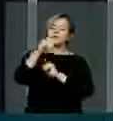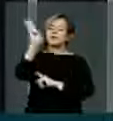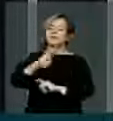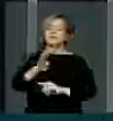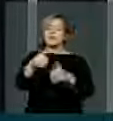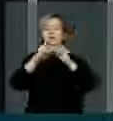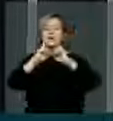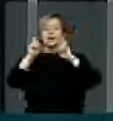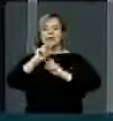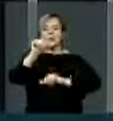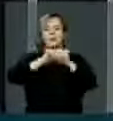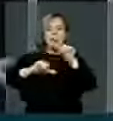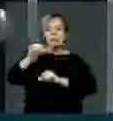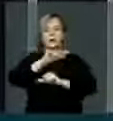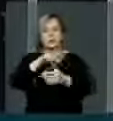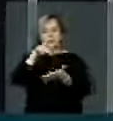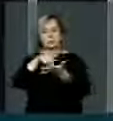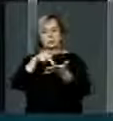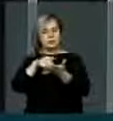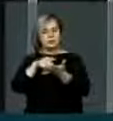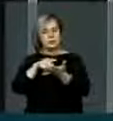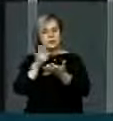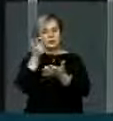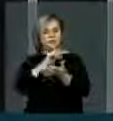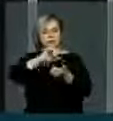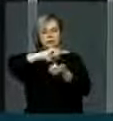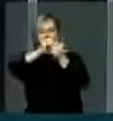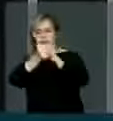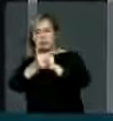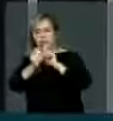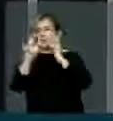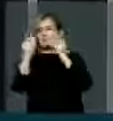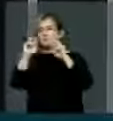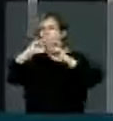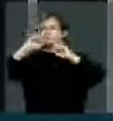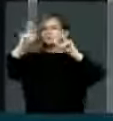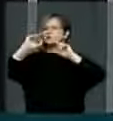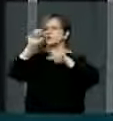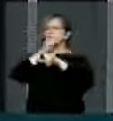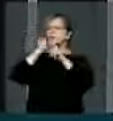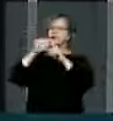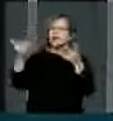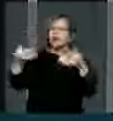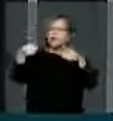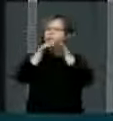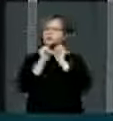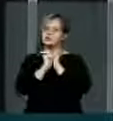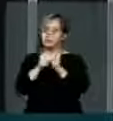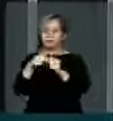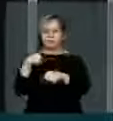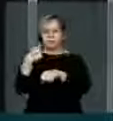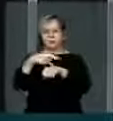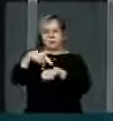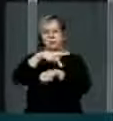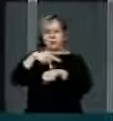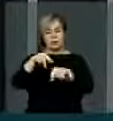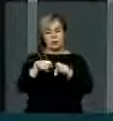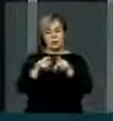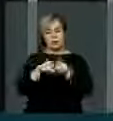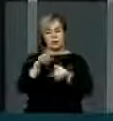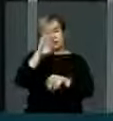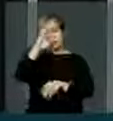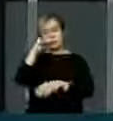verdadeiras estruturantes que possa corrigir tantas desigualdades sociais estão gritantes ainda no nosso país mas acima de